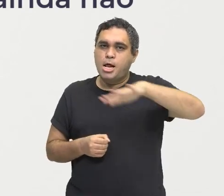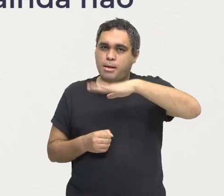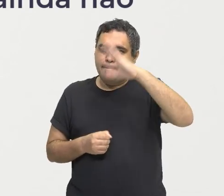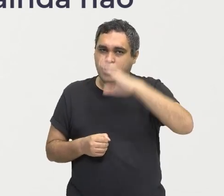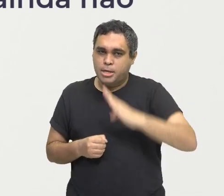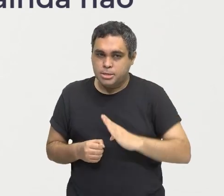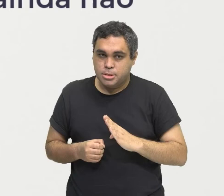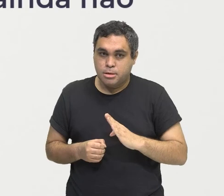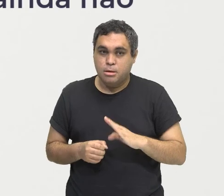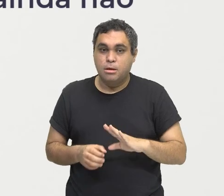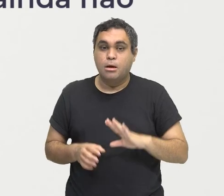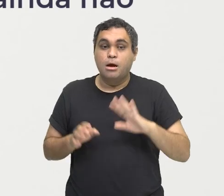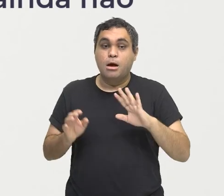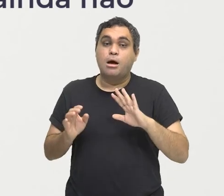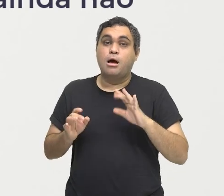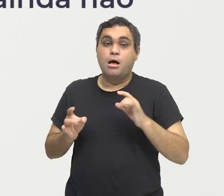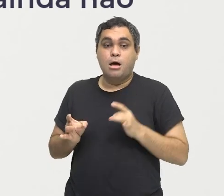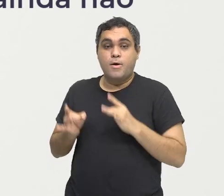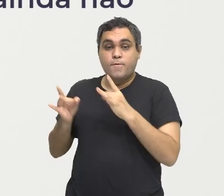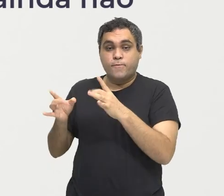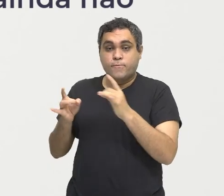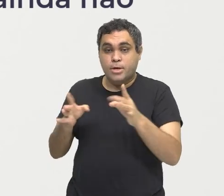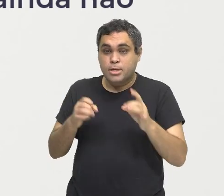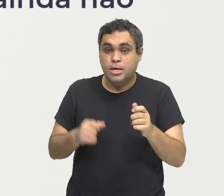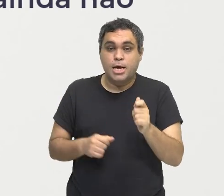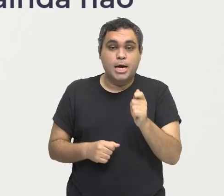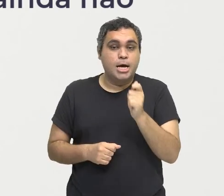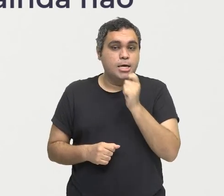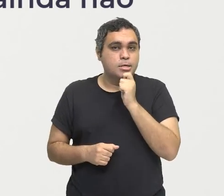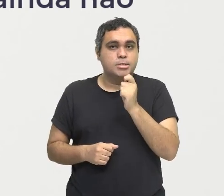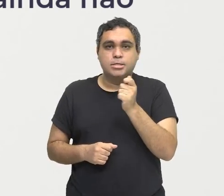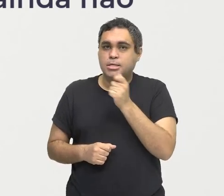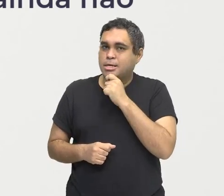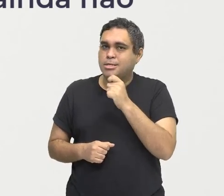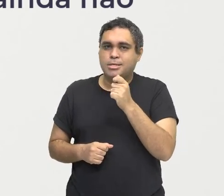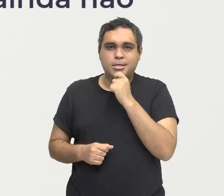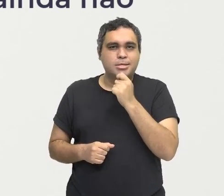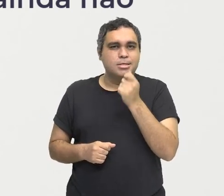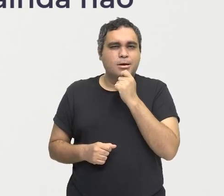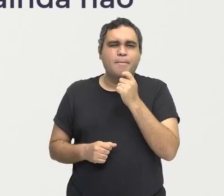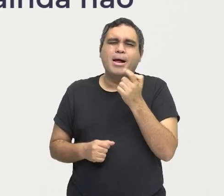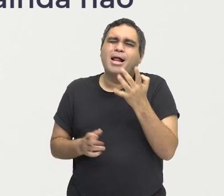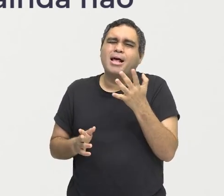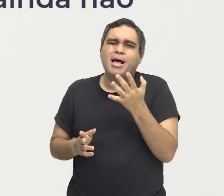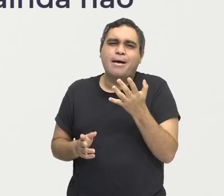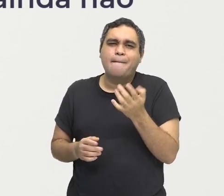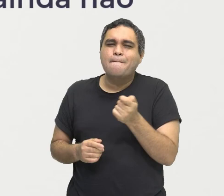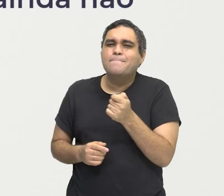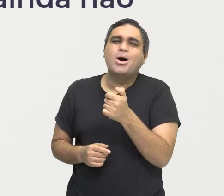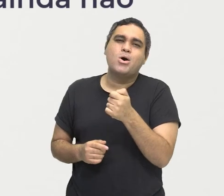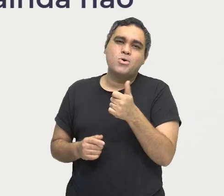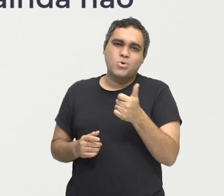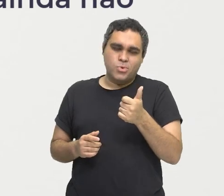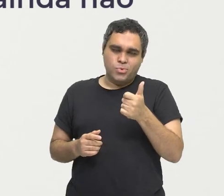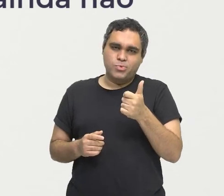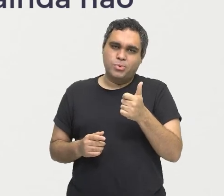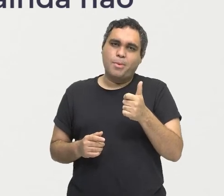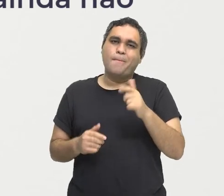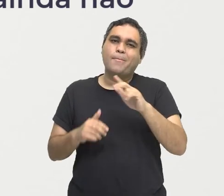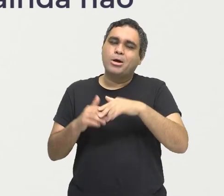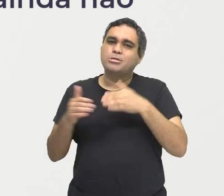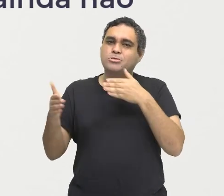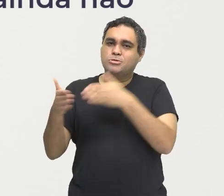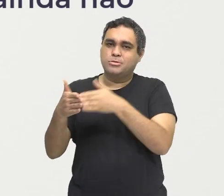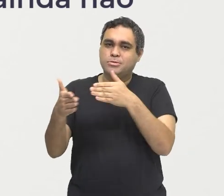a exportação ainda não é expressiva por conta de barreiras comerciais.